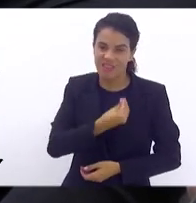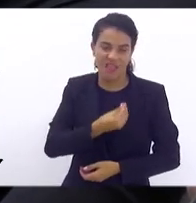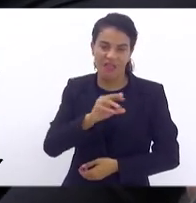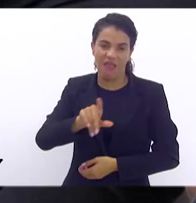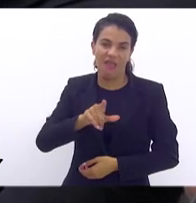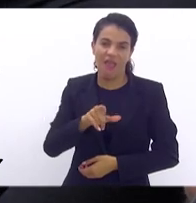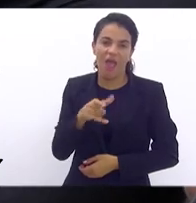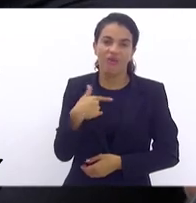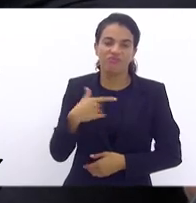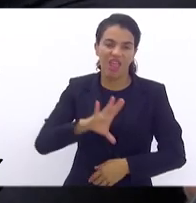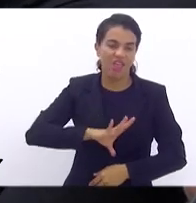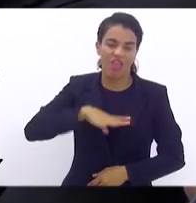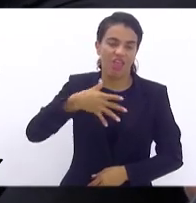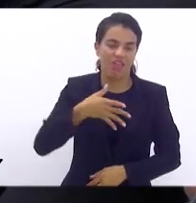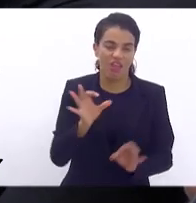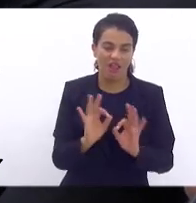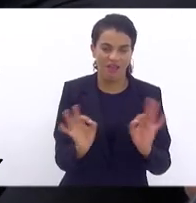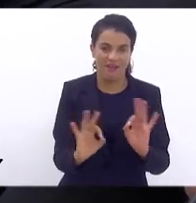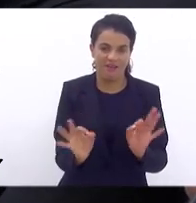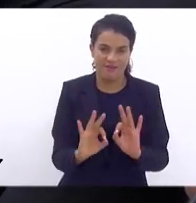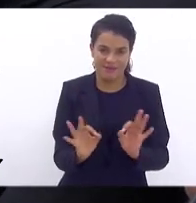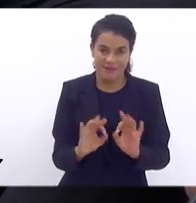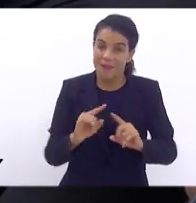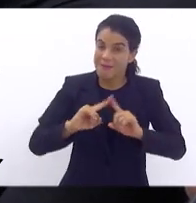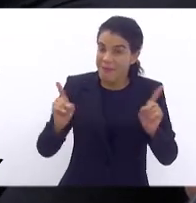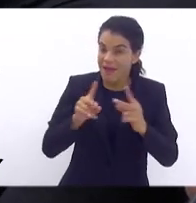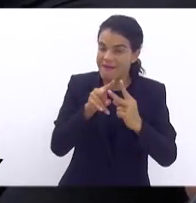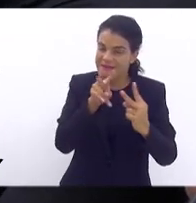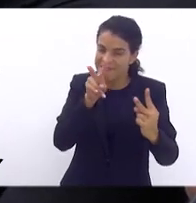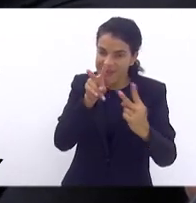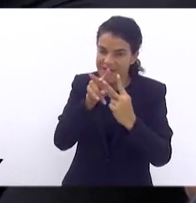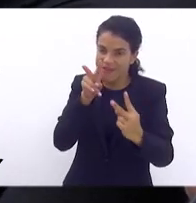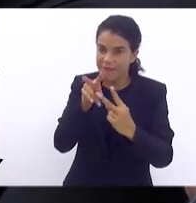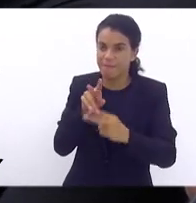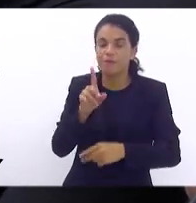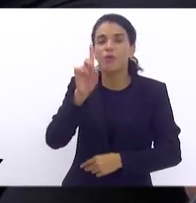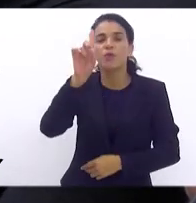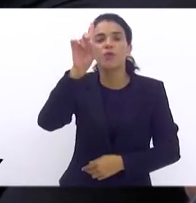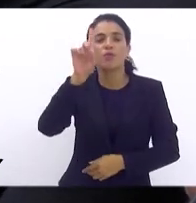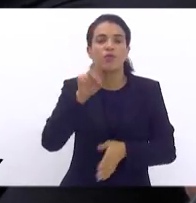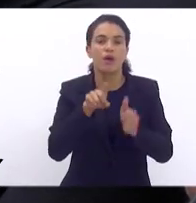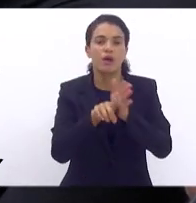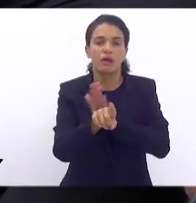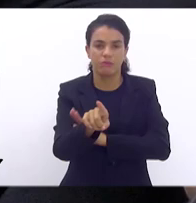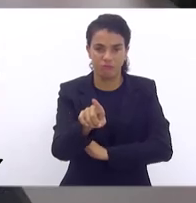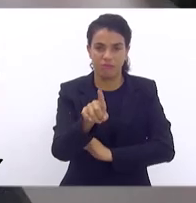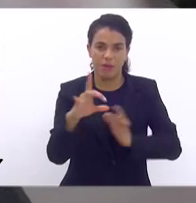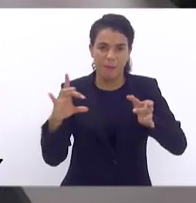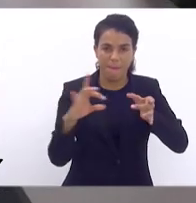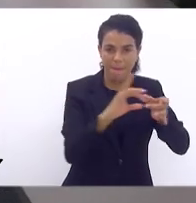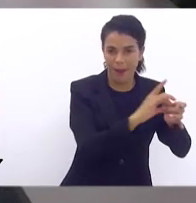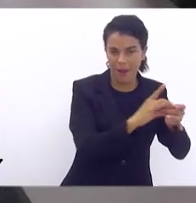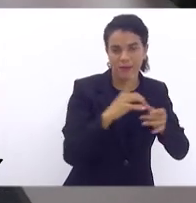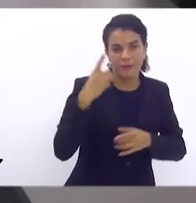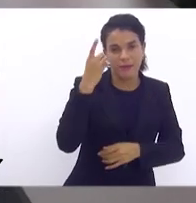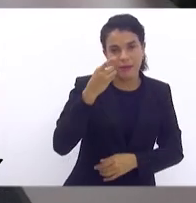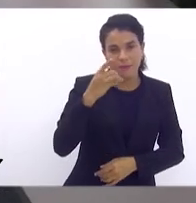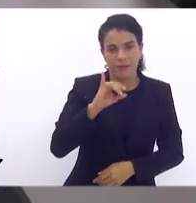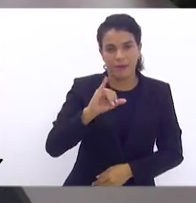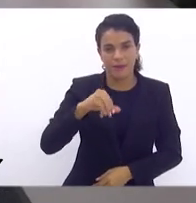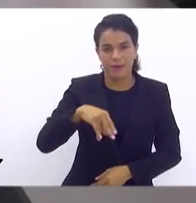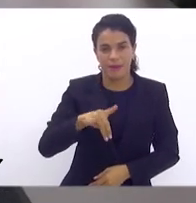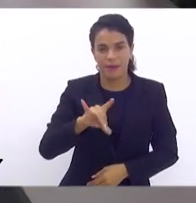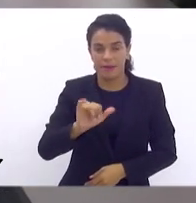pra ti com esses fatos né com Só uma pergunta Na Linha Do que é deputada em armelão perguntou